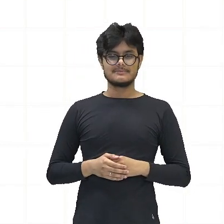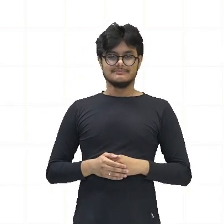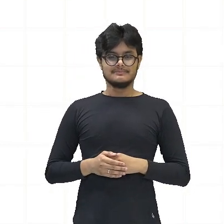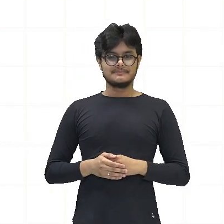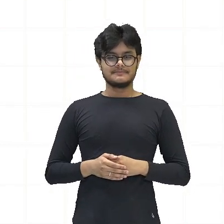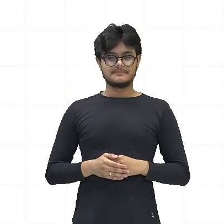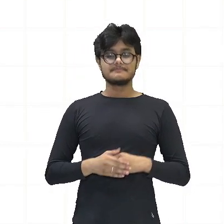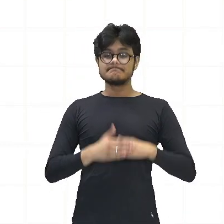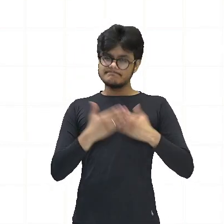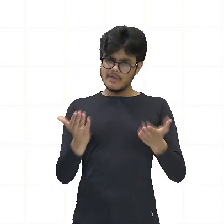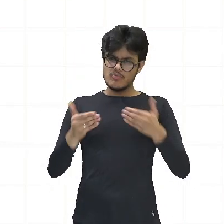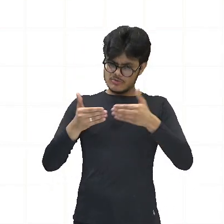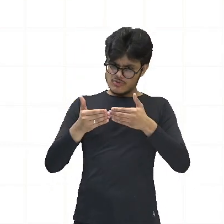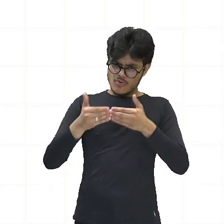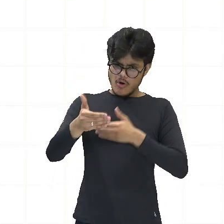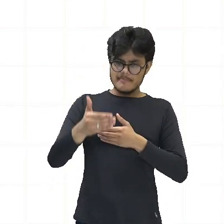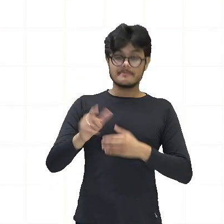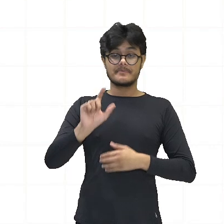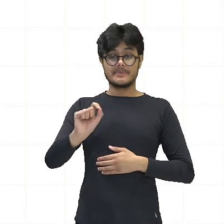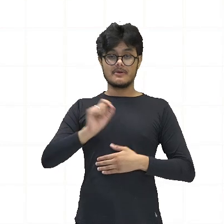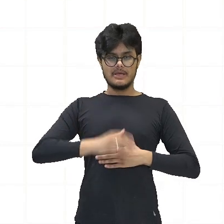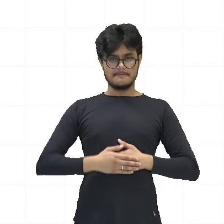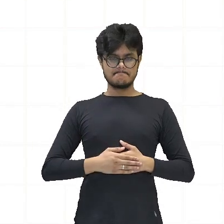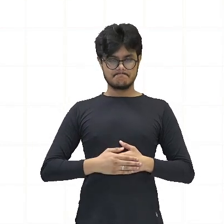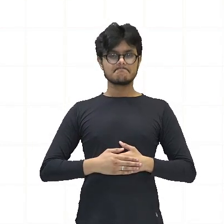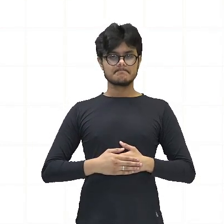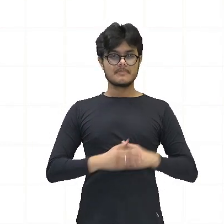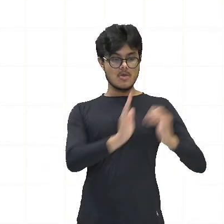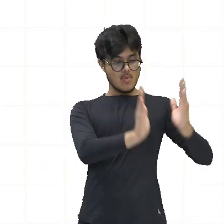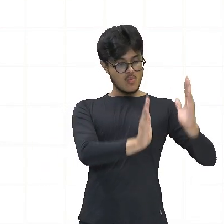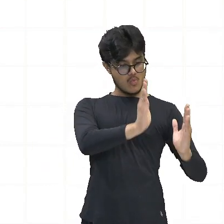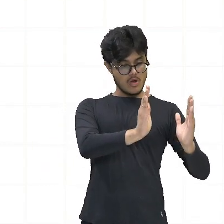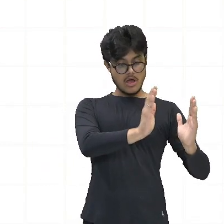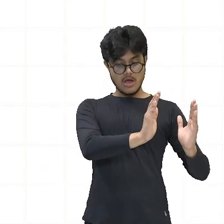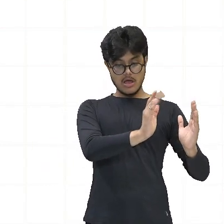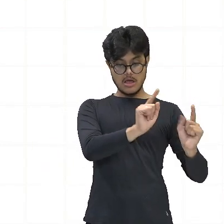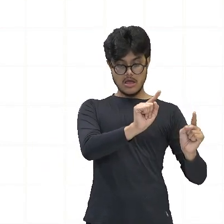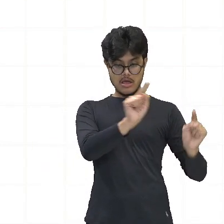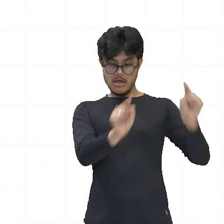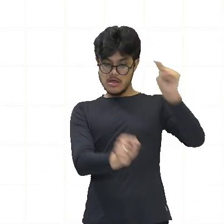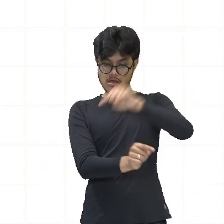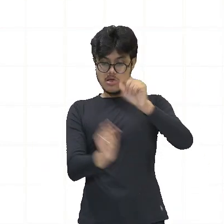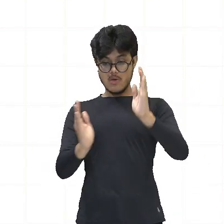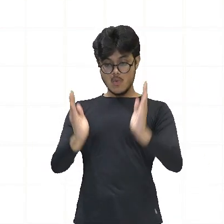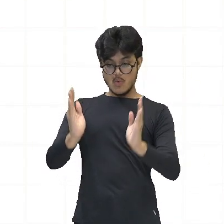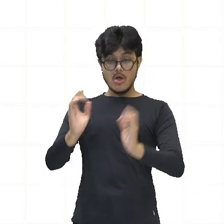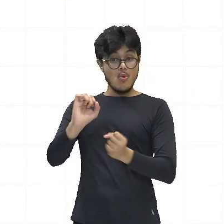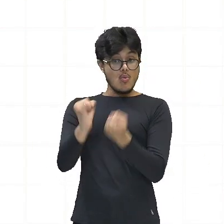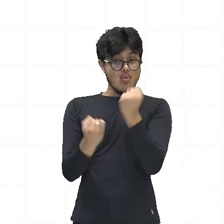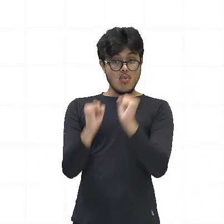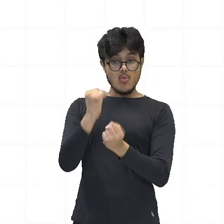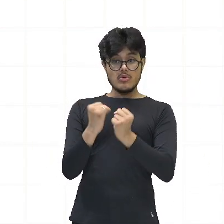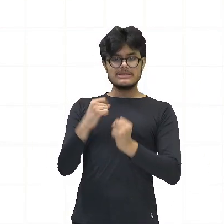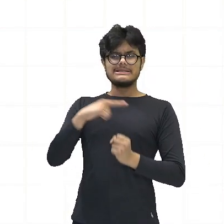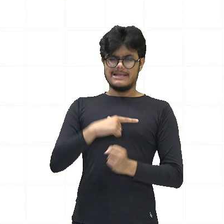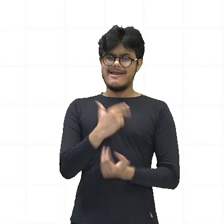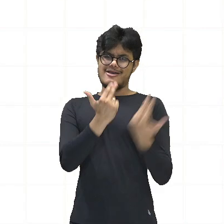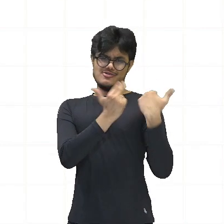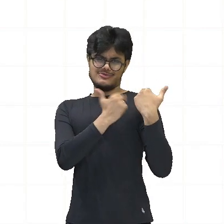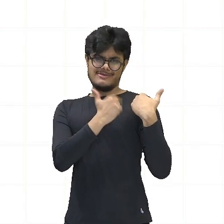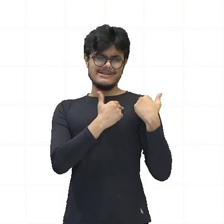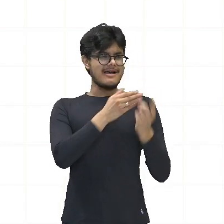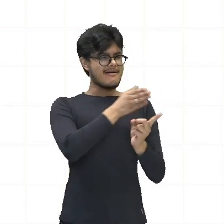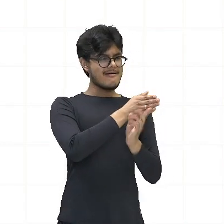etapa intermediária entre o artesanato e a indústria, tiveram início a divisão de tarefas, né?